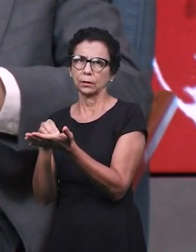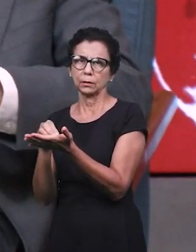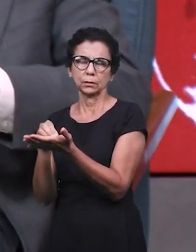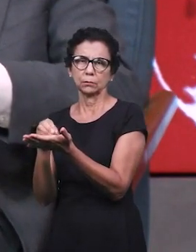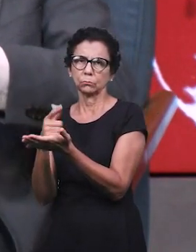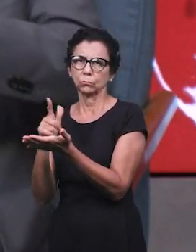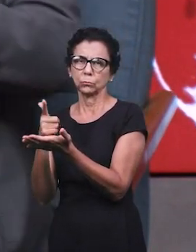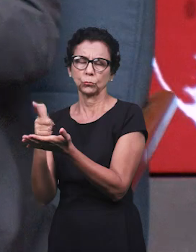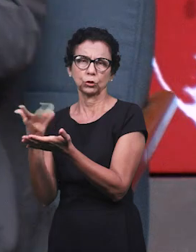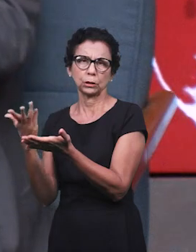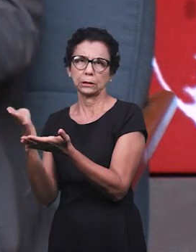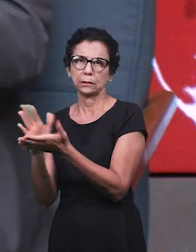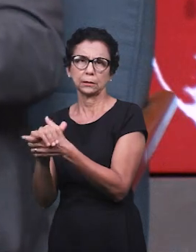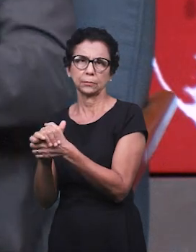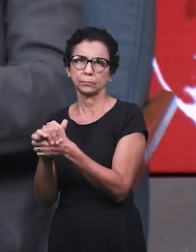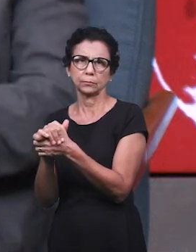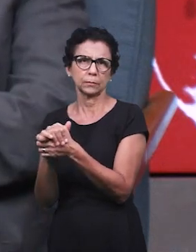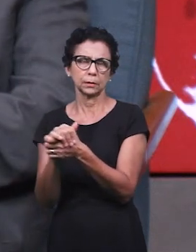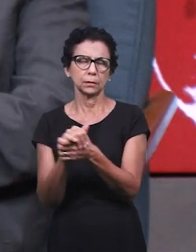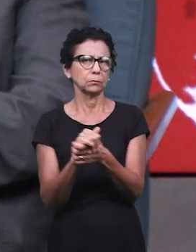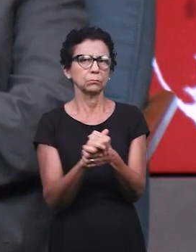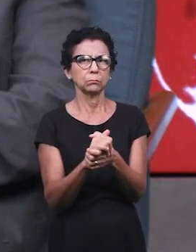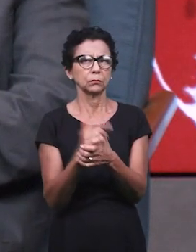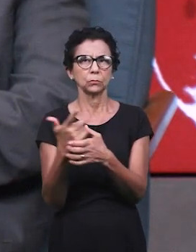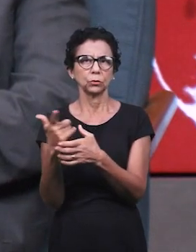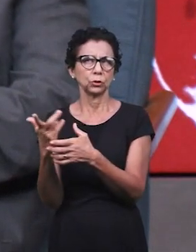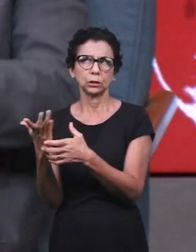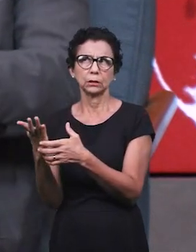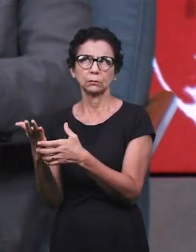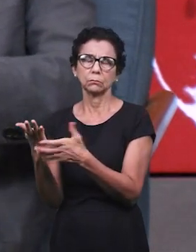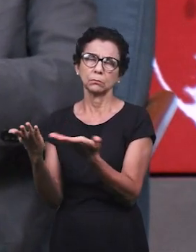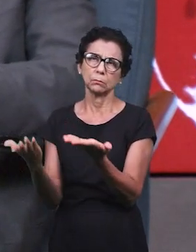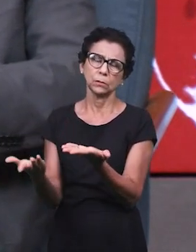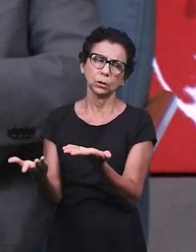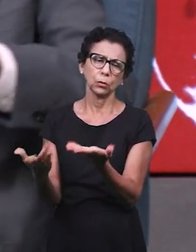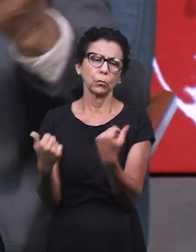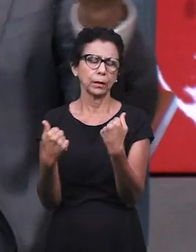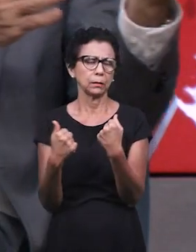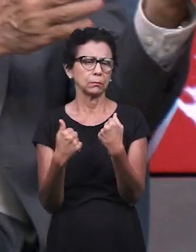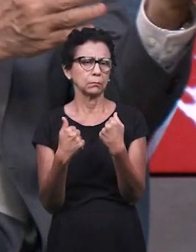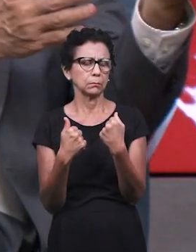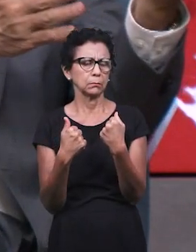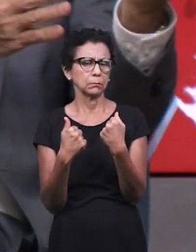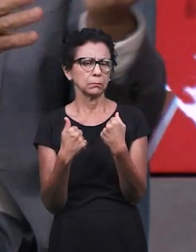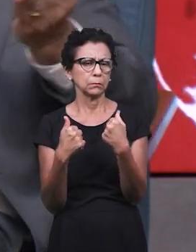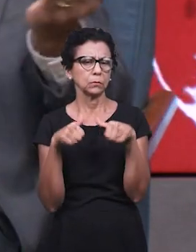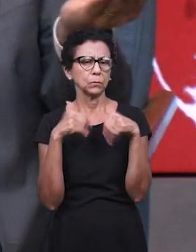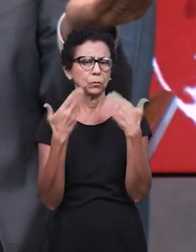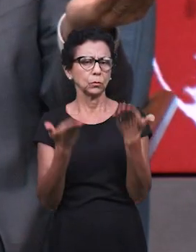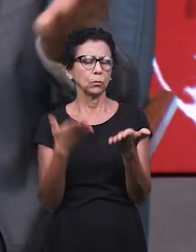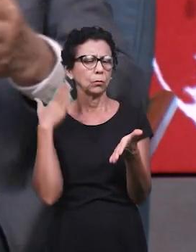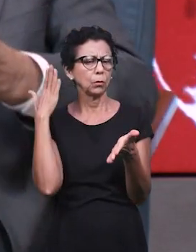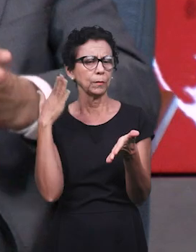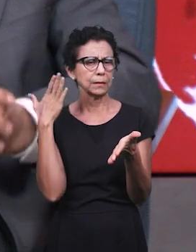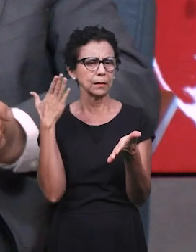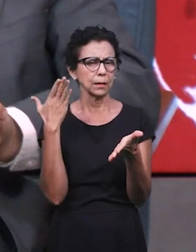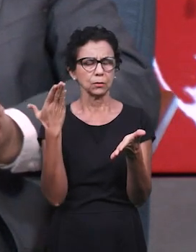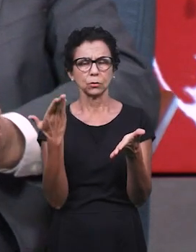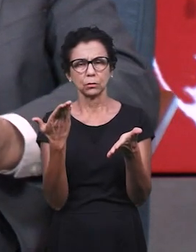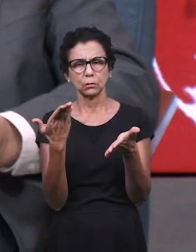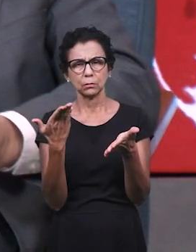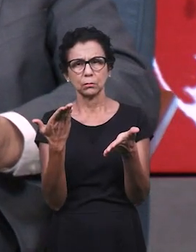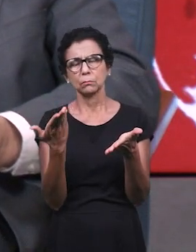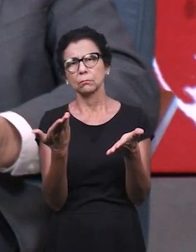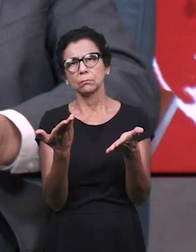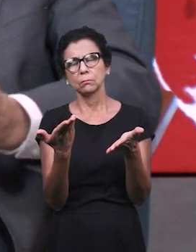do Pentecostes, não existia ainda o cânon cristão. Mas que palavra? Será que era a palavra do Velho Testamento? Mas o Velho Testamento era a